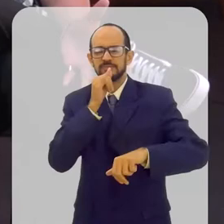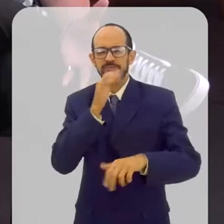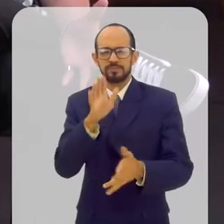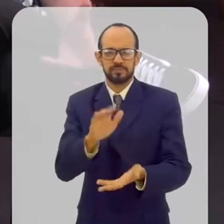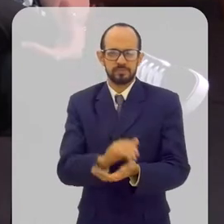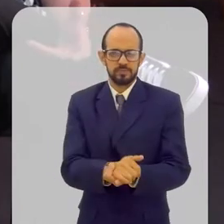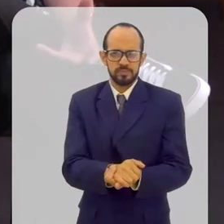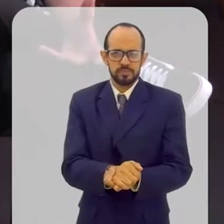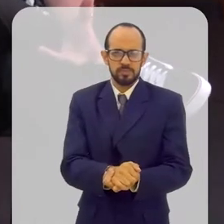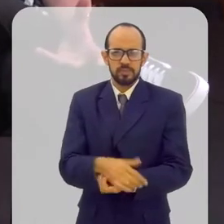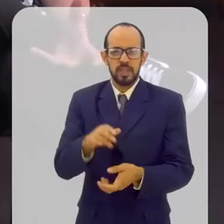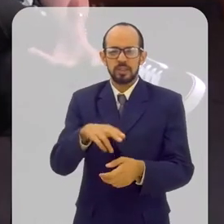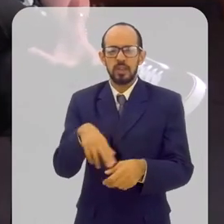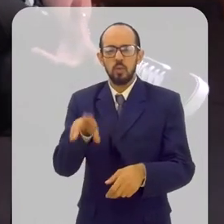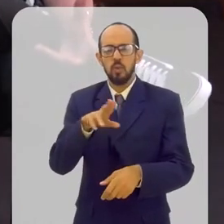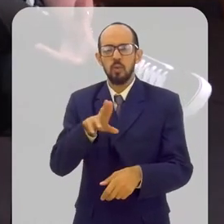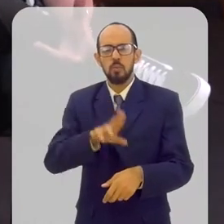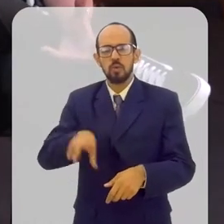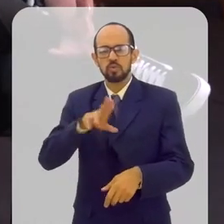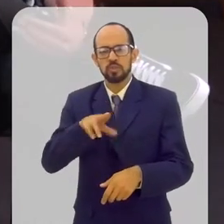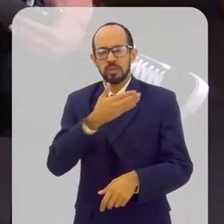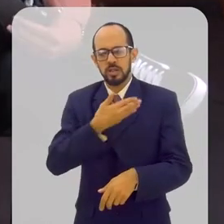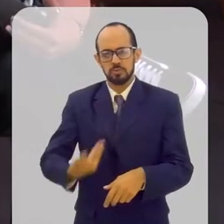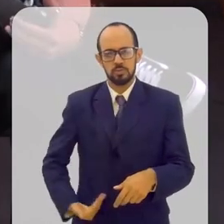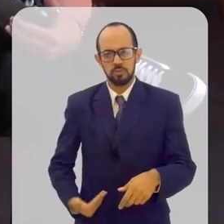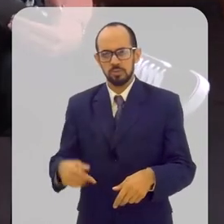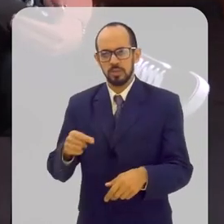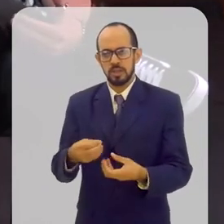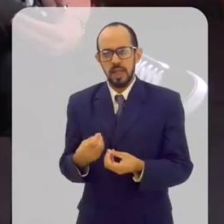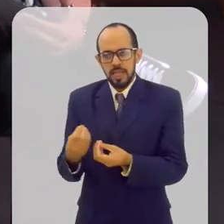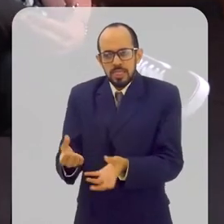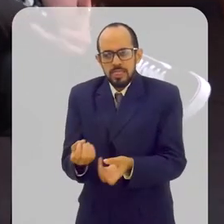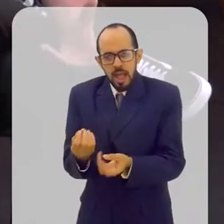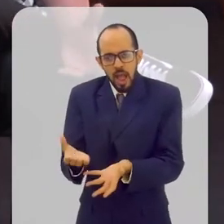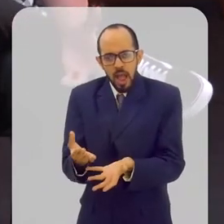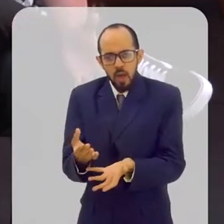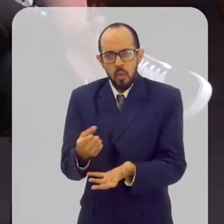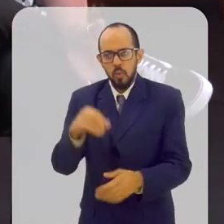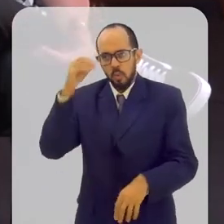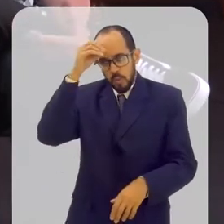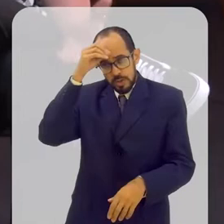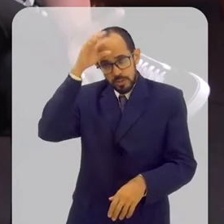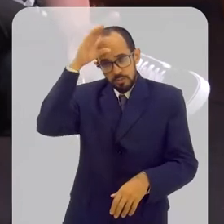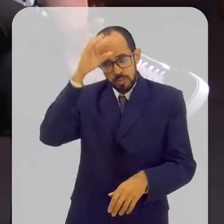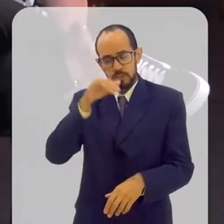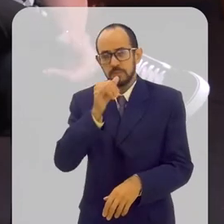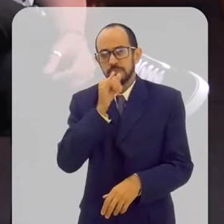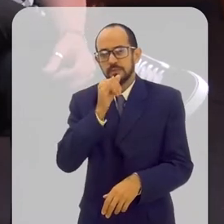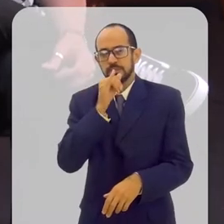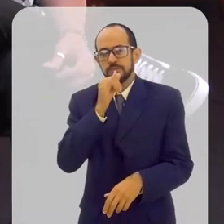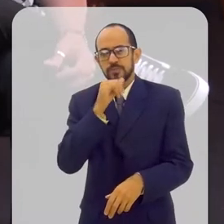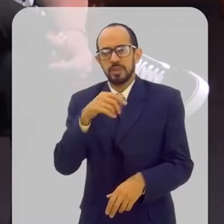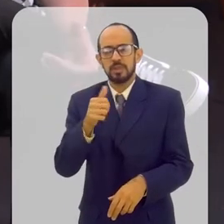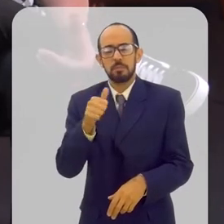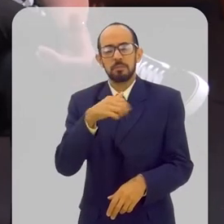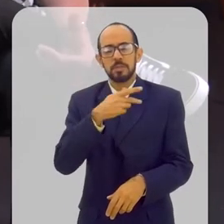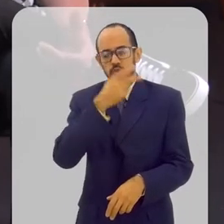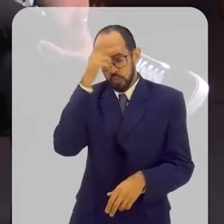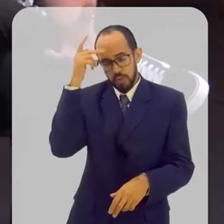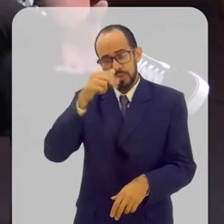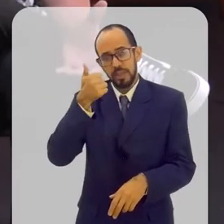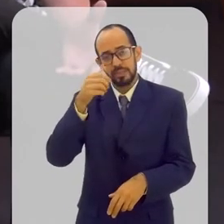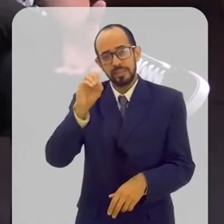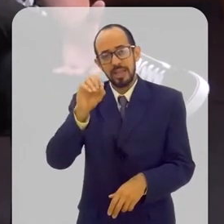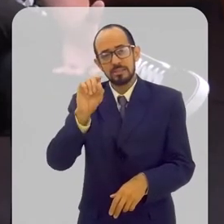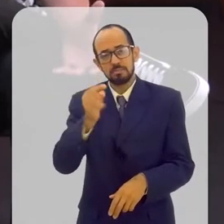forma. Mas também já se perdeu, né? Sim, mas assim, de levar o conhecimento, sabe? Por exemplo, eu penso assim, sei lá, a pessoa tem 10 mil seguidores. Cara, tem